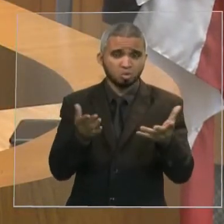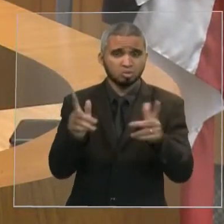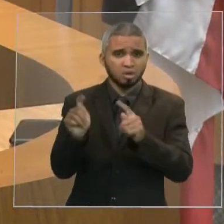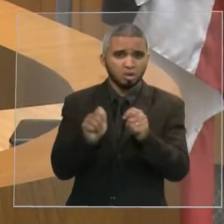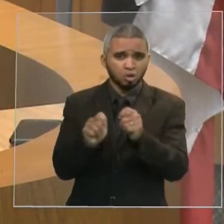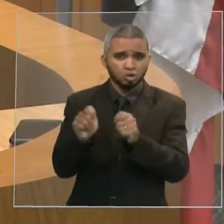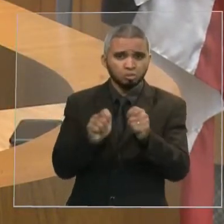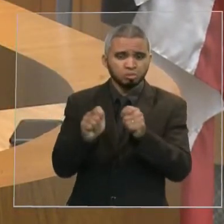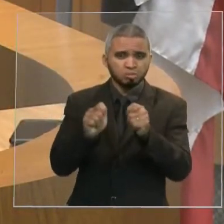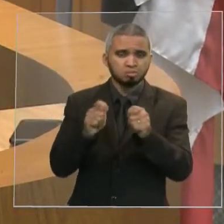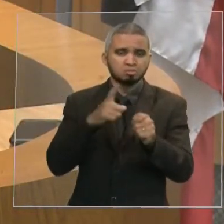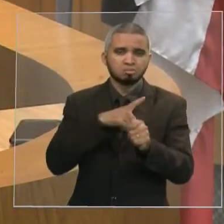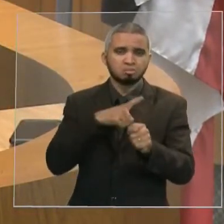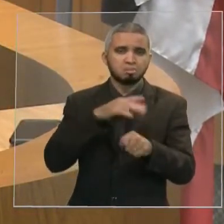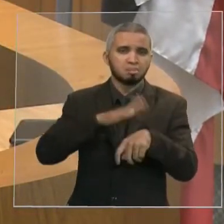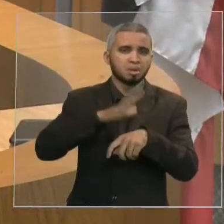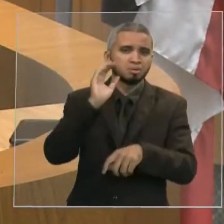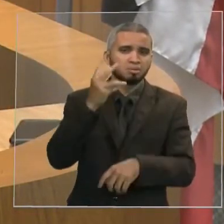por ano.